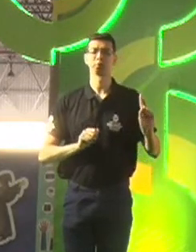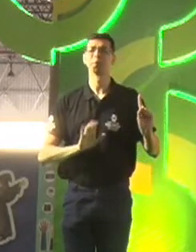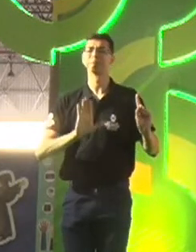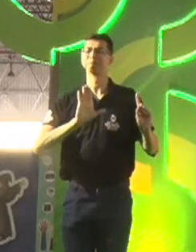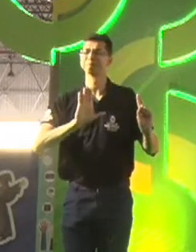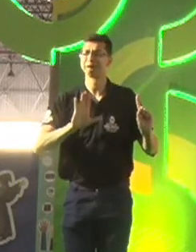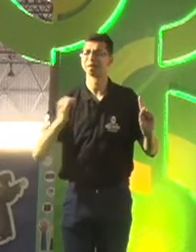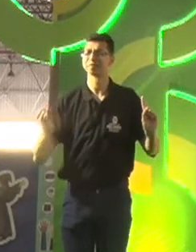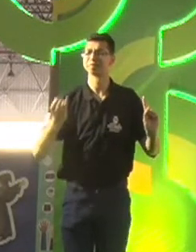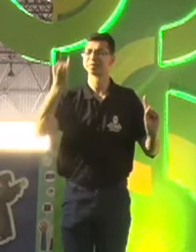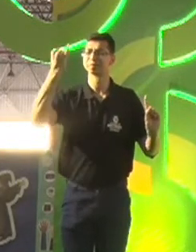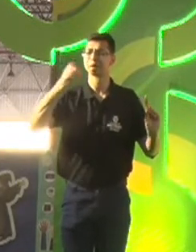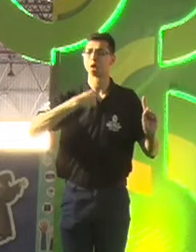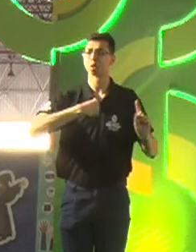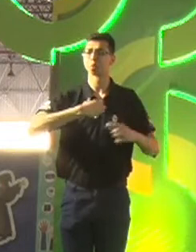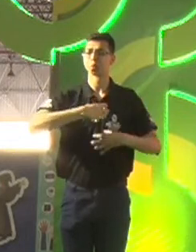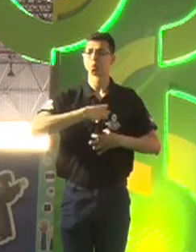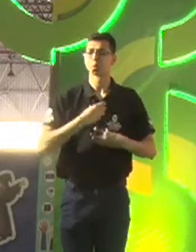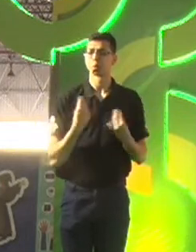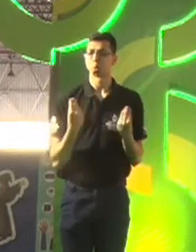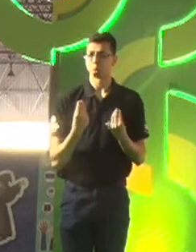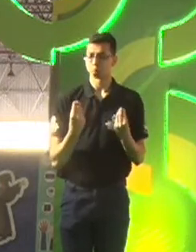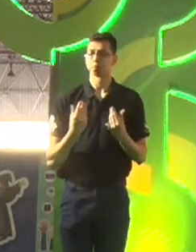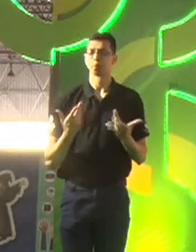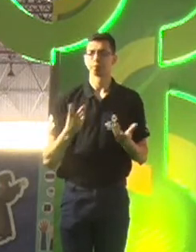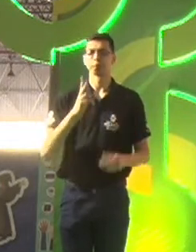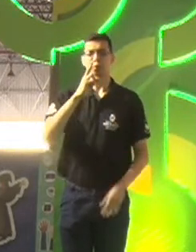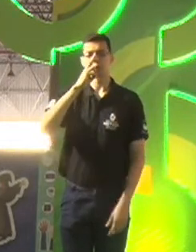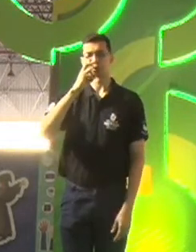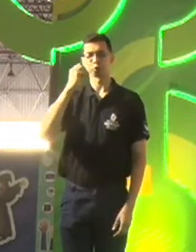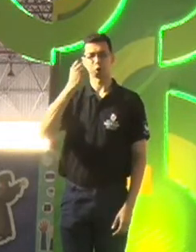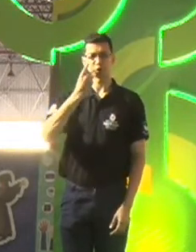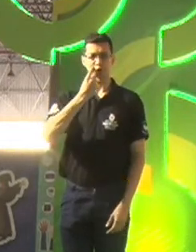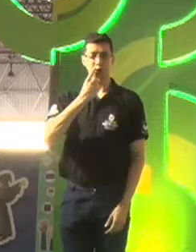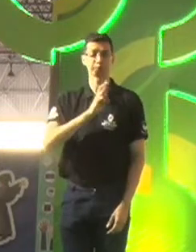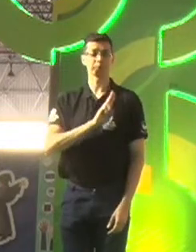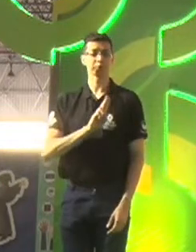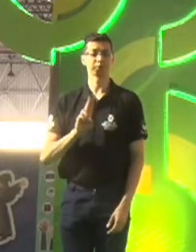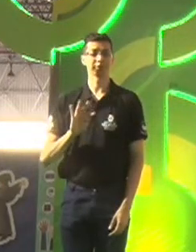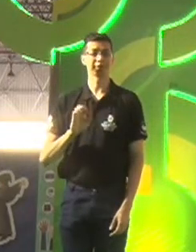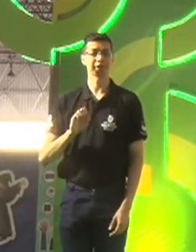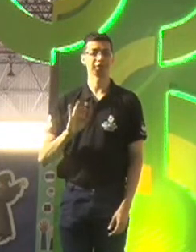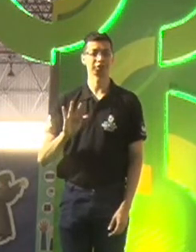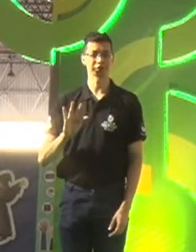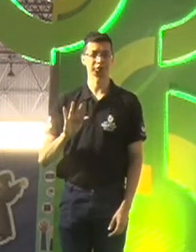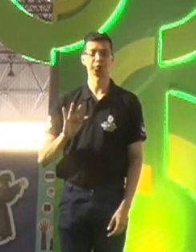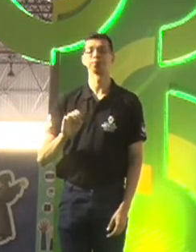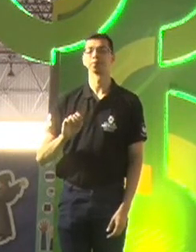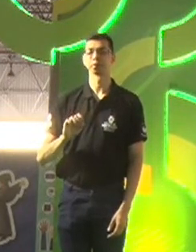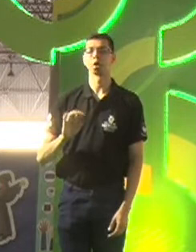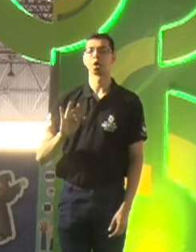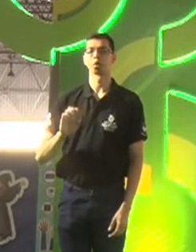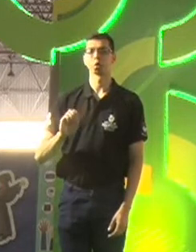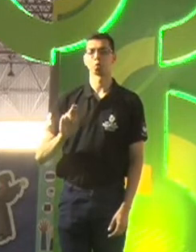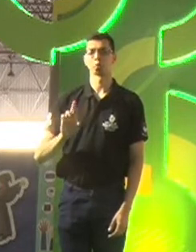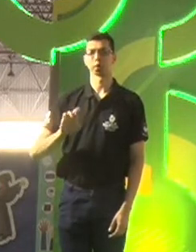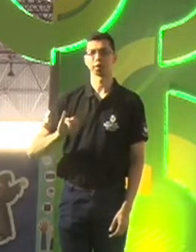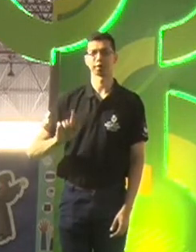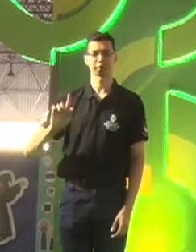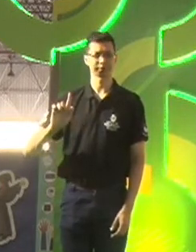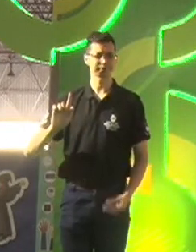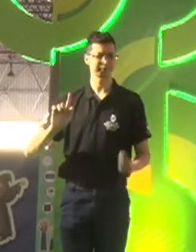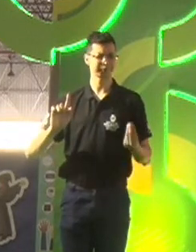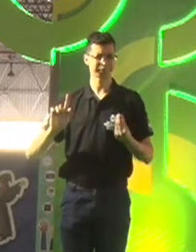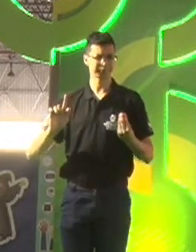tem um link muito forte com a o teste de turing o teste de True ele é colocado